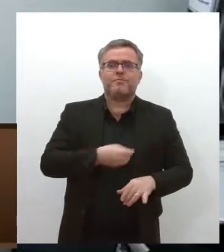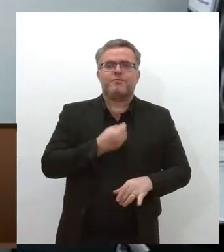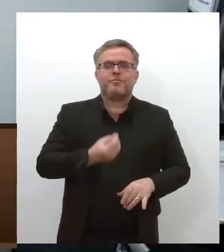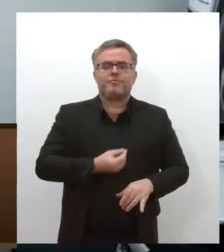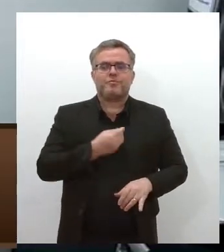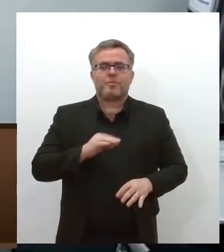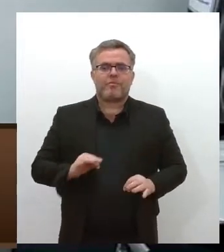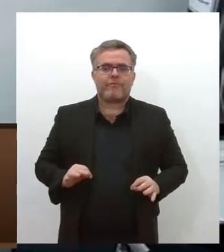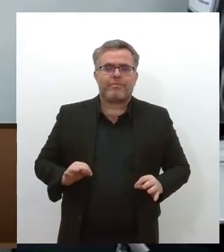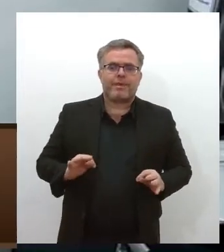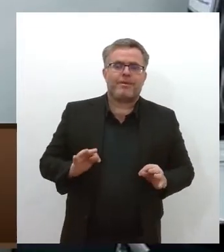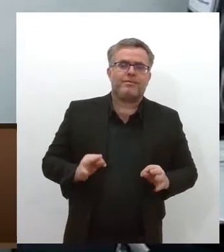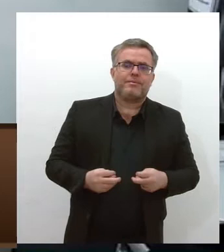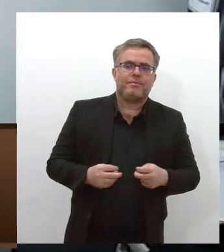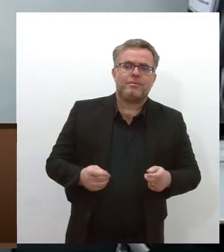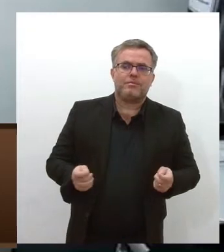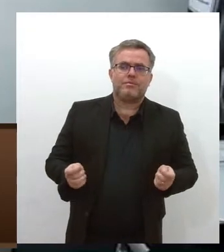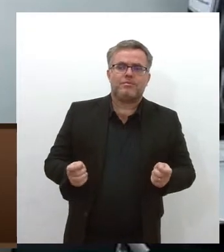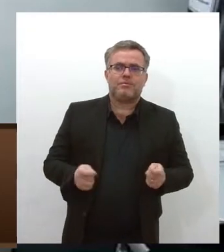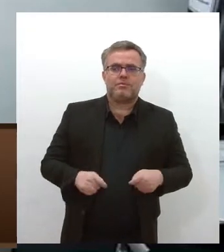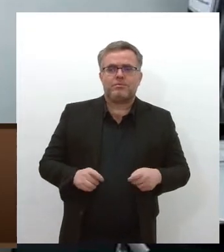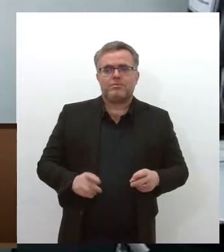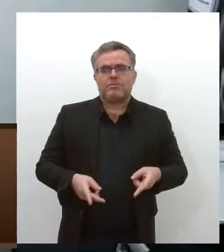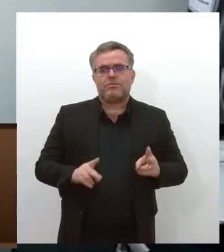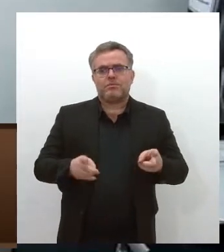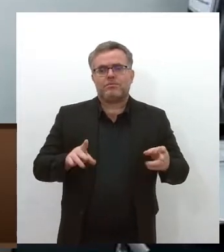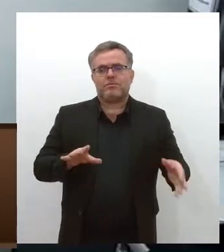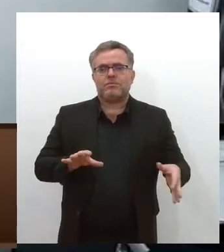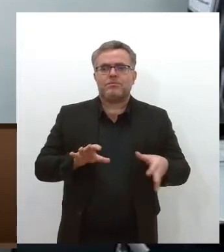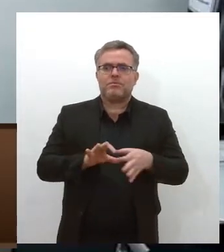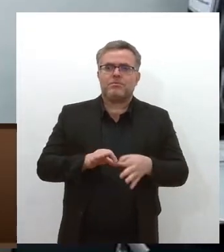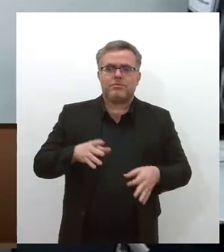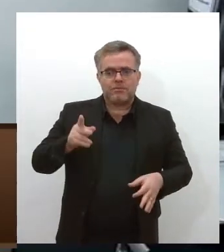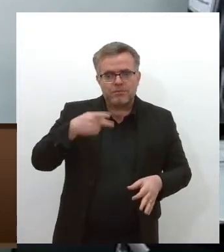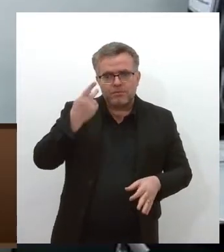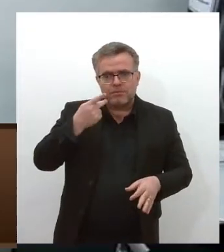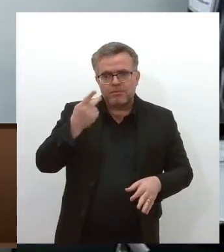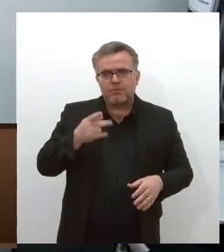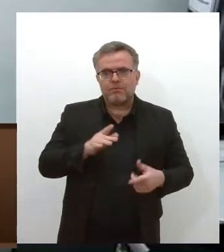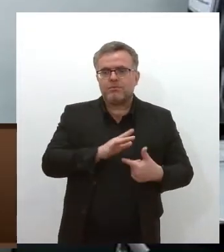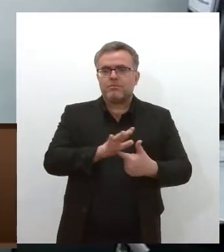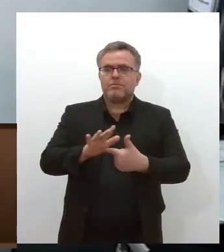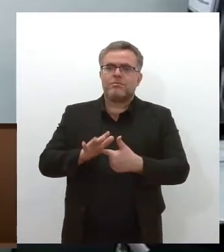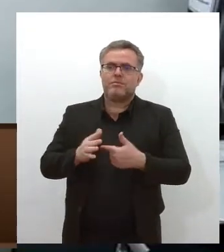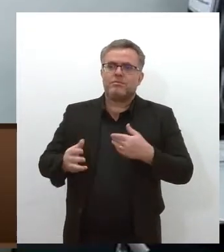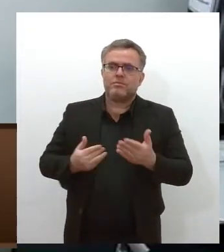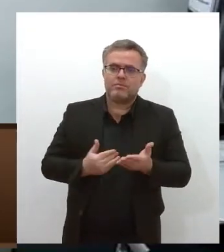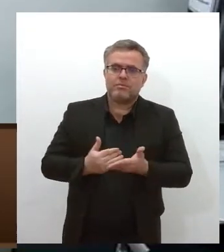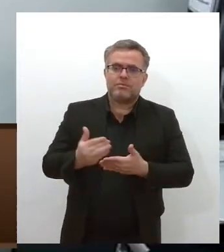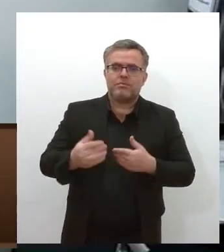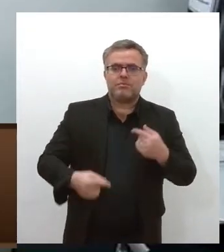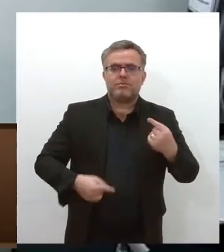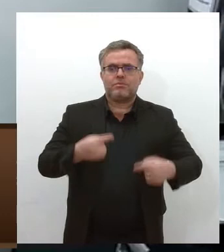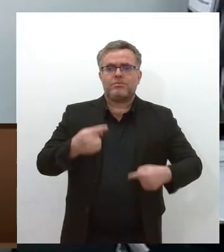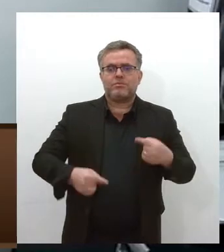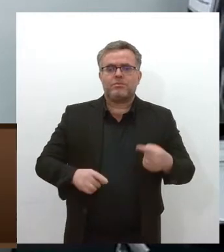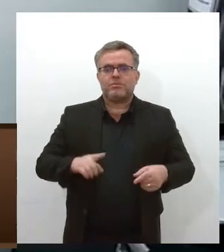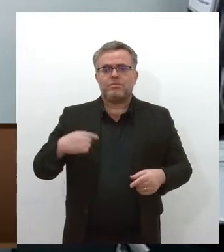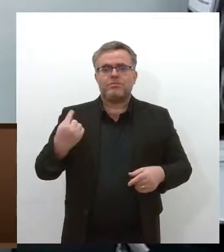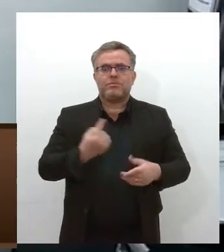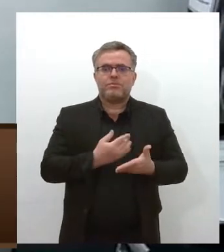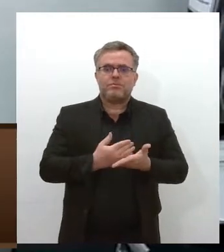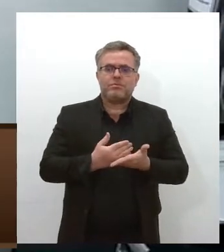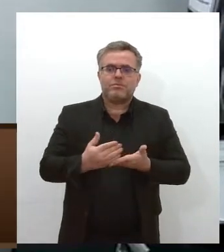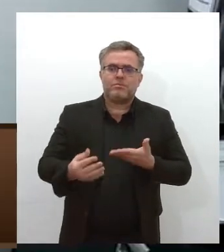vida, voltado para a política. A política, ela passa a ser parte das discussões quando estamos próximos a períodos eleitorais